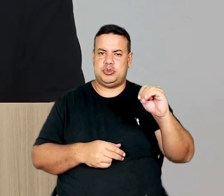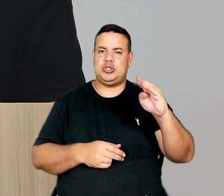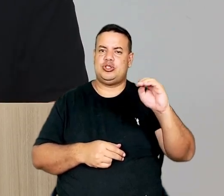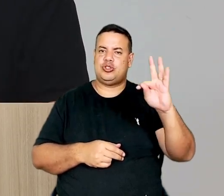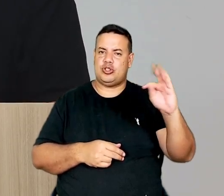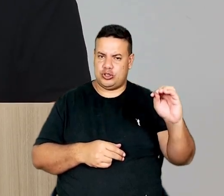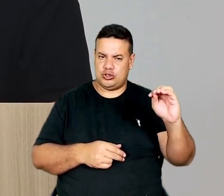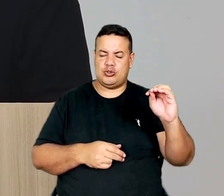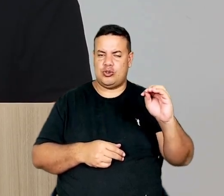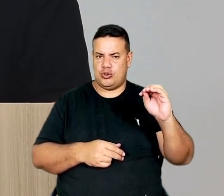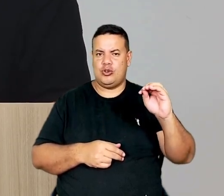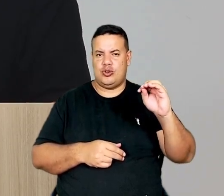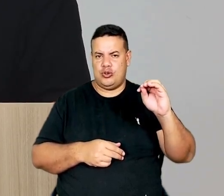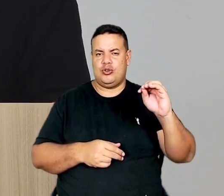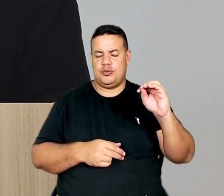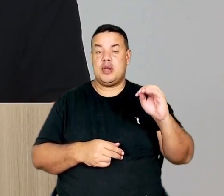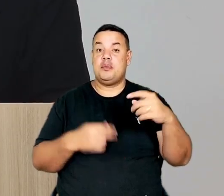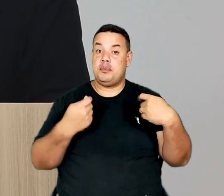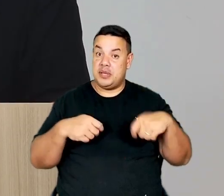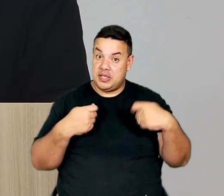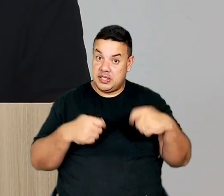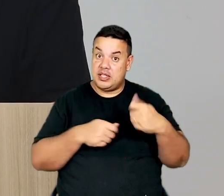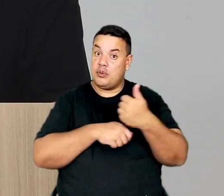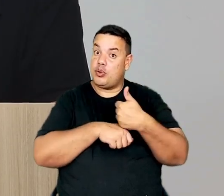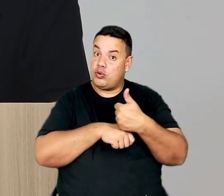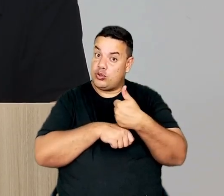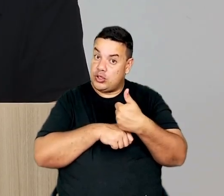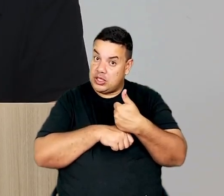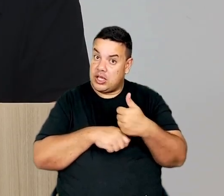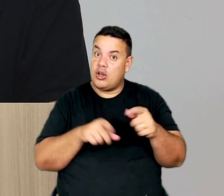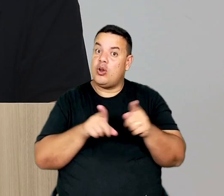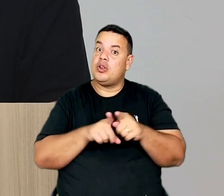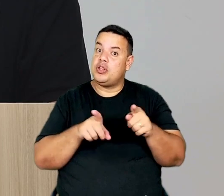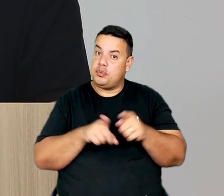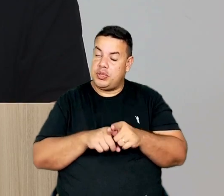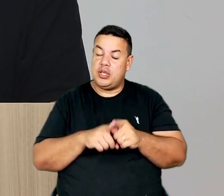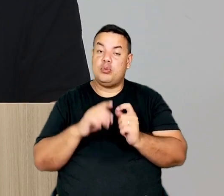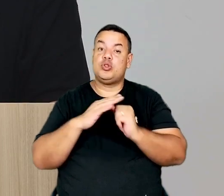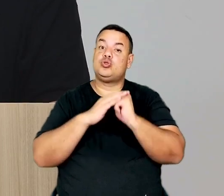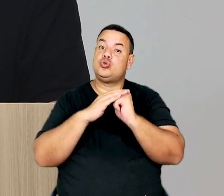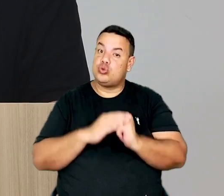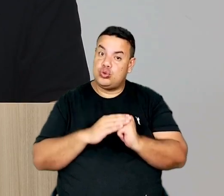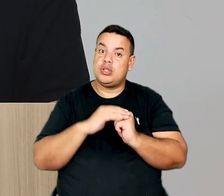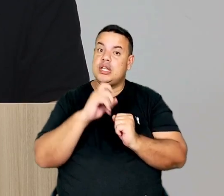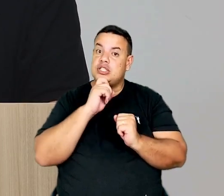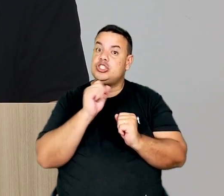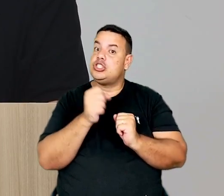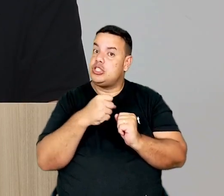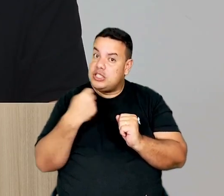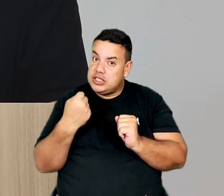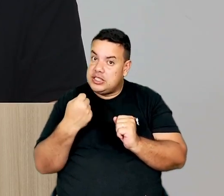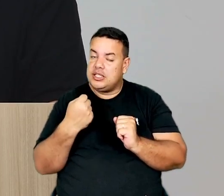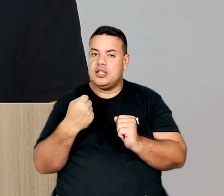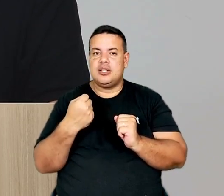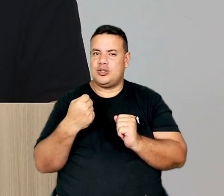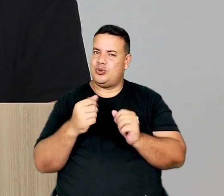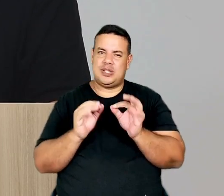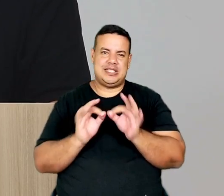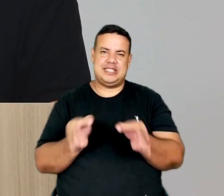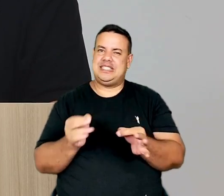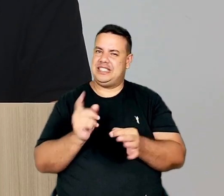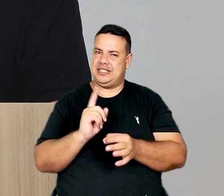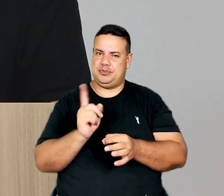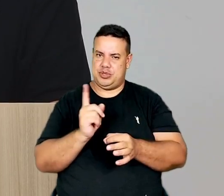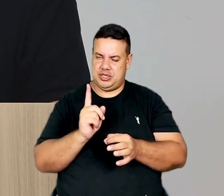ter o profissional, precisa ter uma estrutura, uma climatização, um negócio que não é tão simples assim, mas é válido e acho que a gente tem que